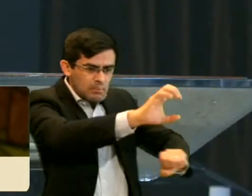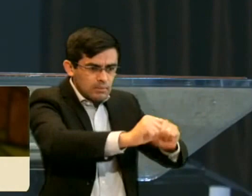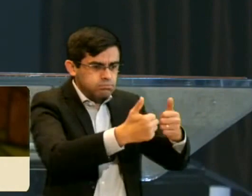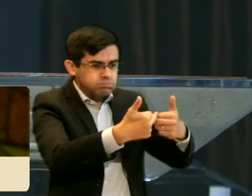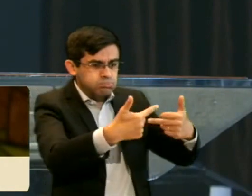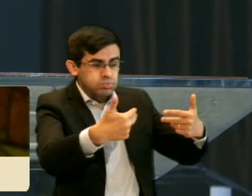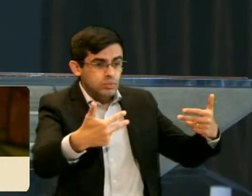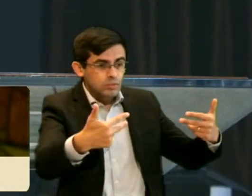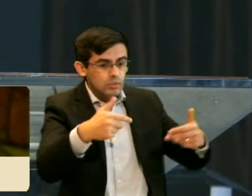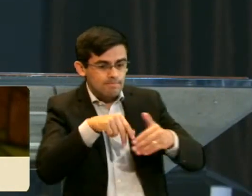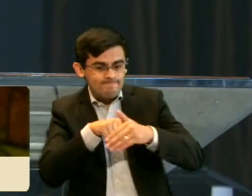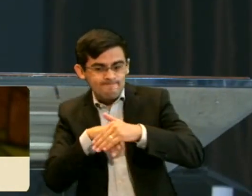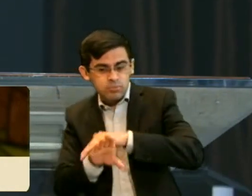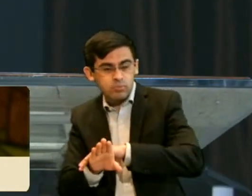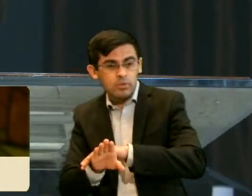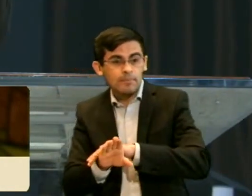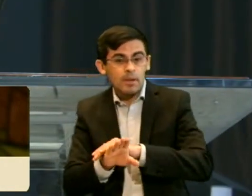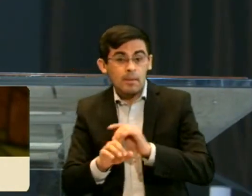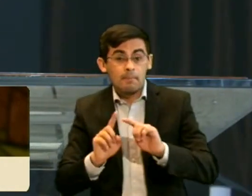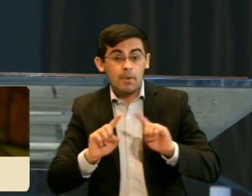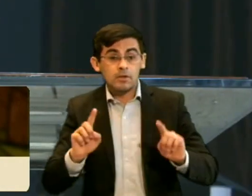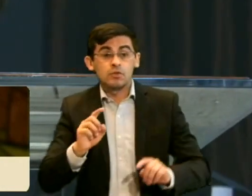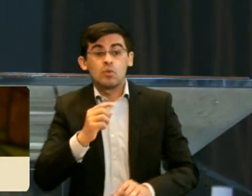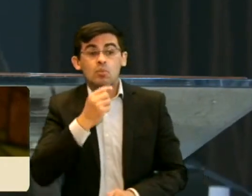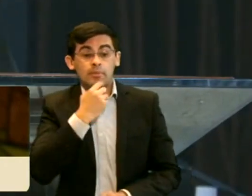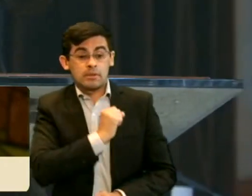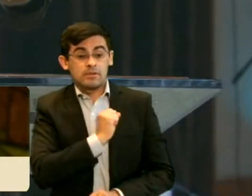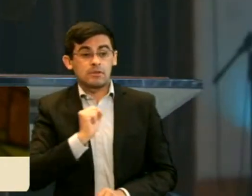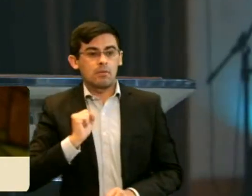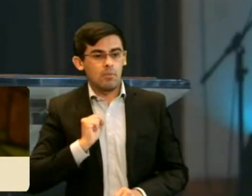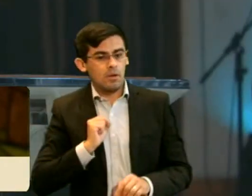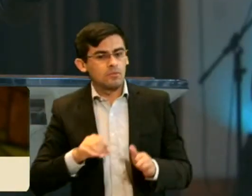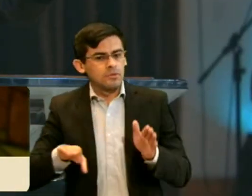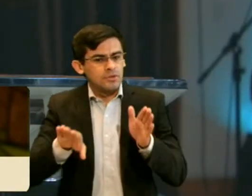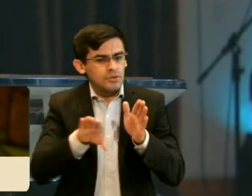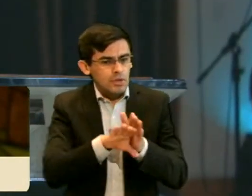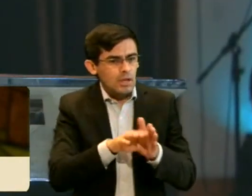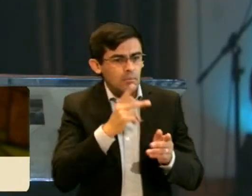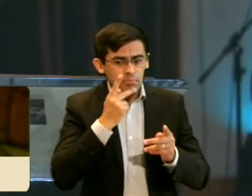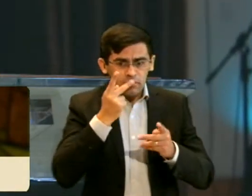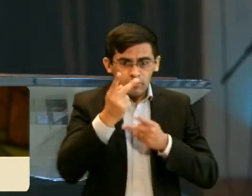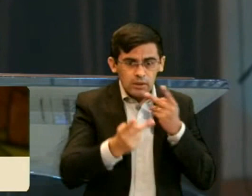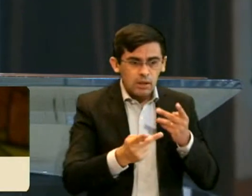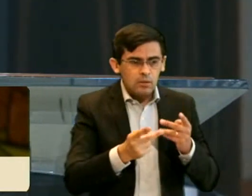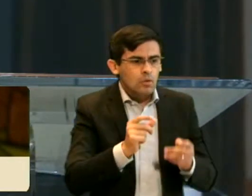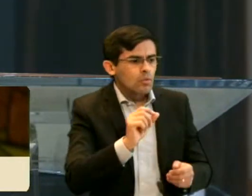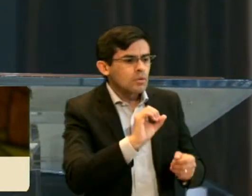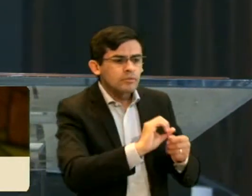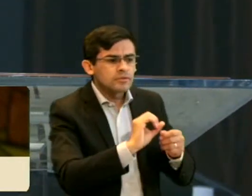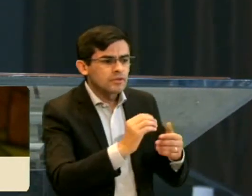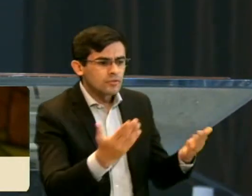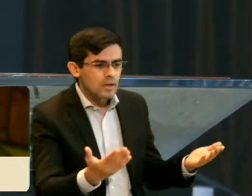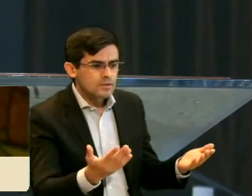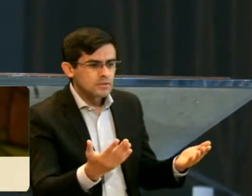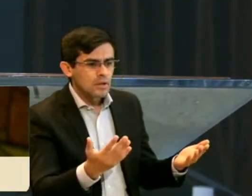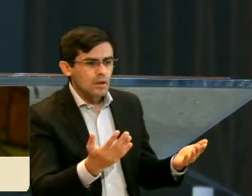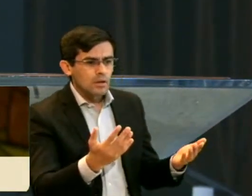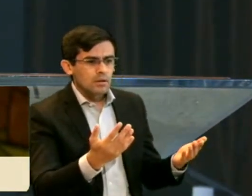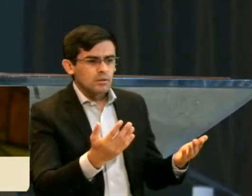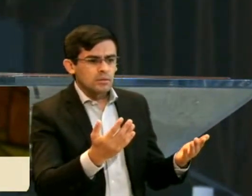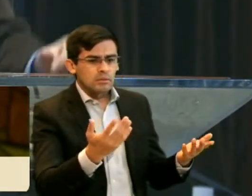guerra. E quando Samuel, o profeta, chega para inquiri-lo, confrontá-lo, o que você fez? Eu estou ouvindo aqui